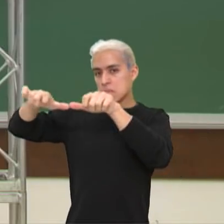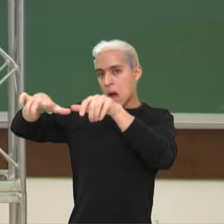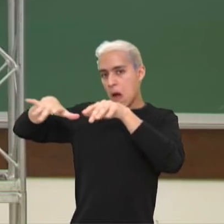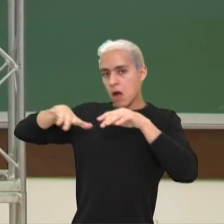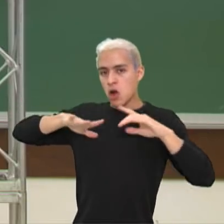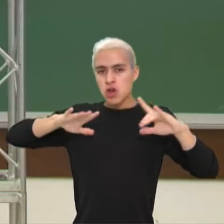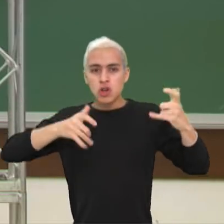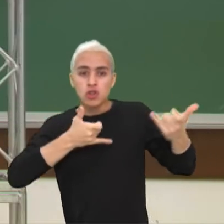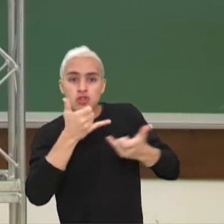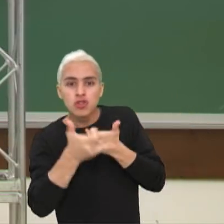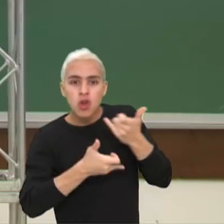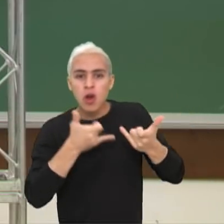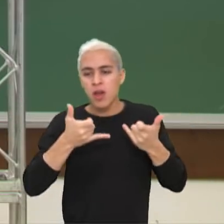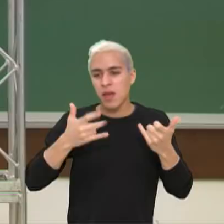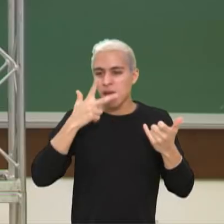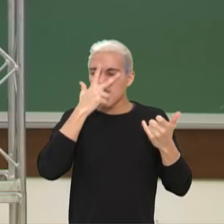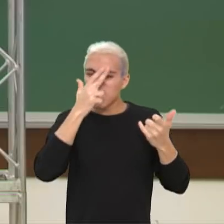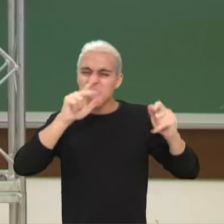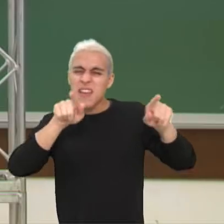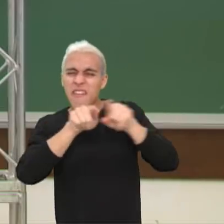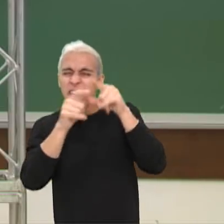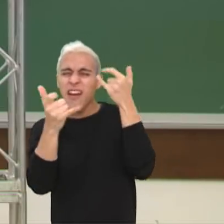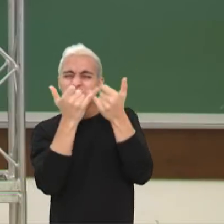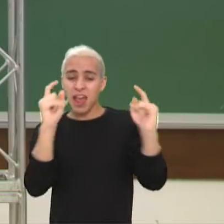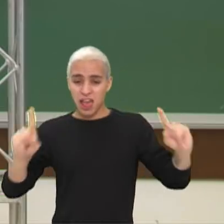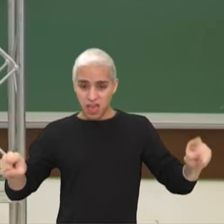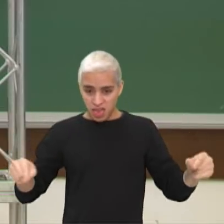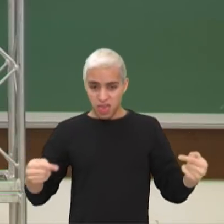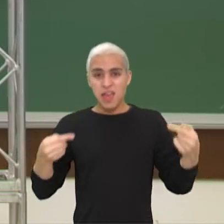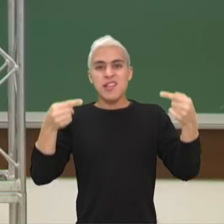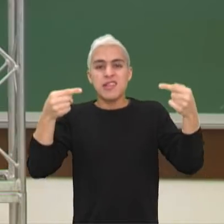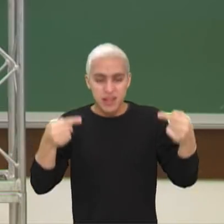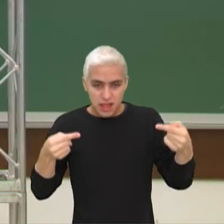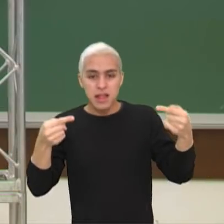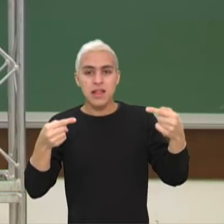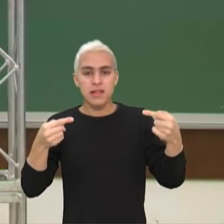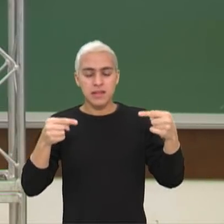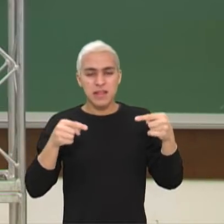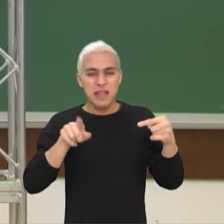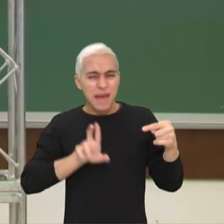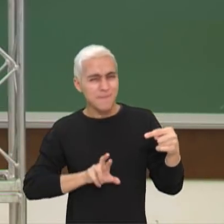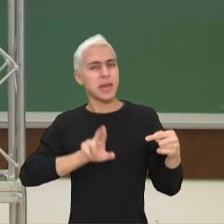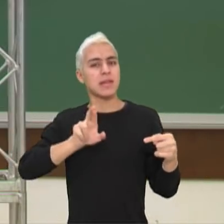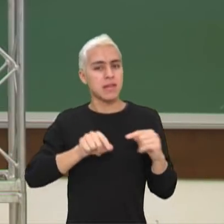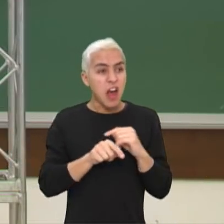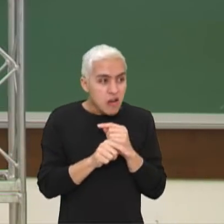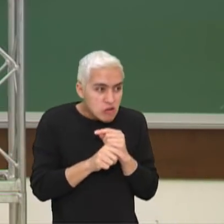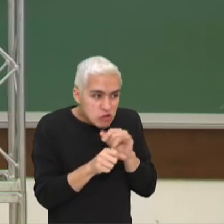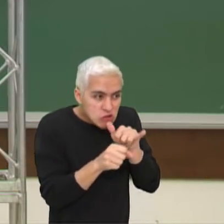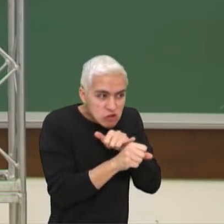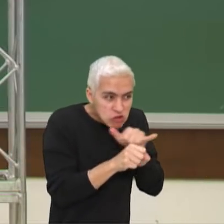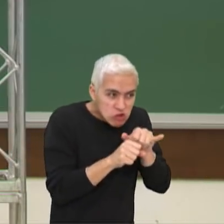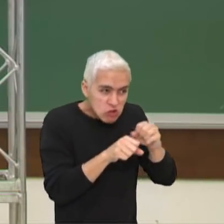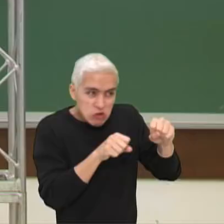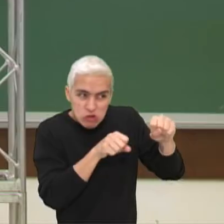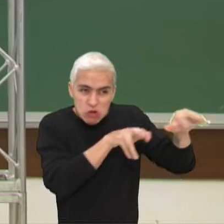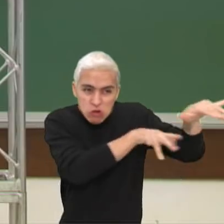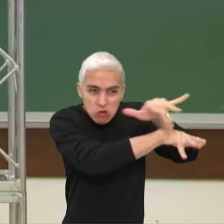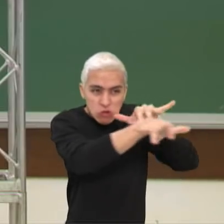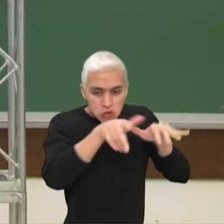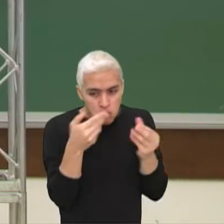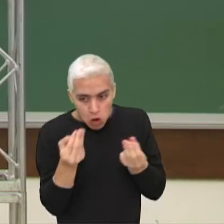para que representasse aquela batalha. Né? Algum fazia estratégia para vencer os exércitos, né, ou os